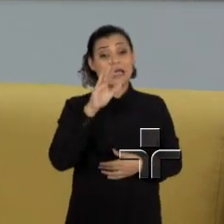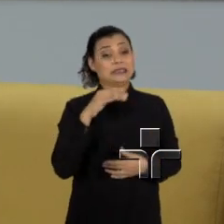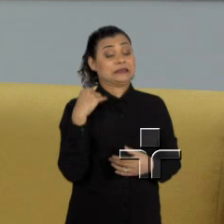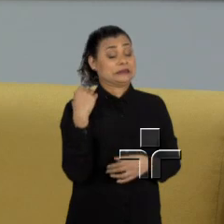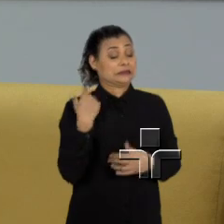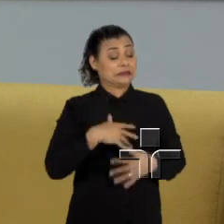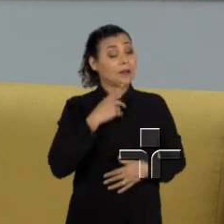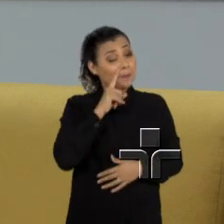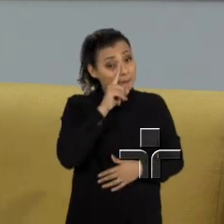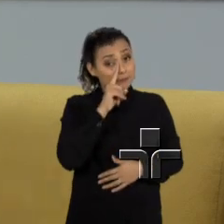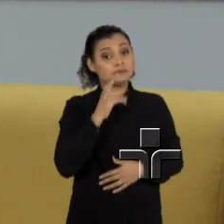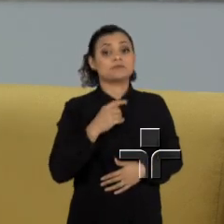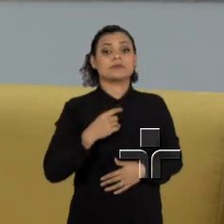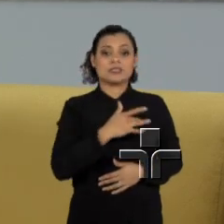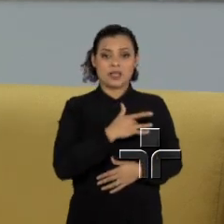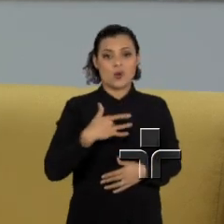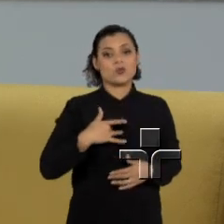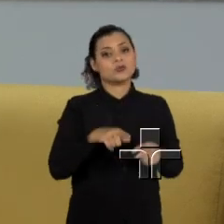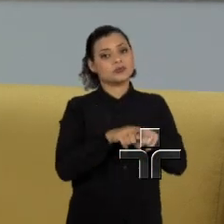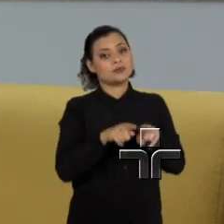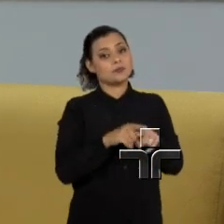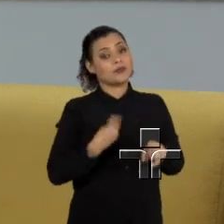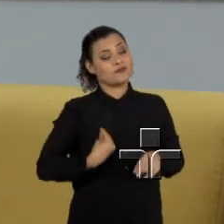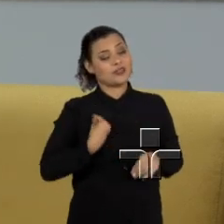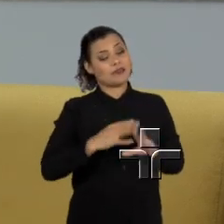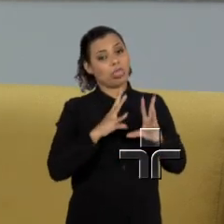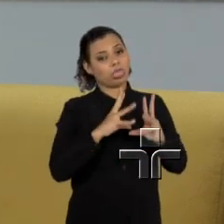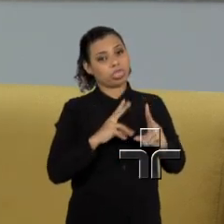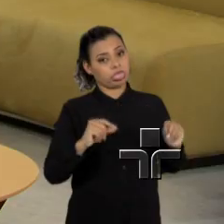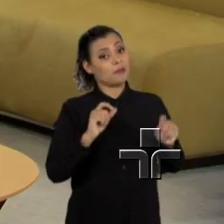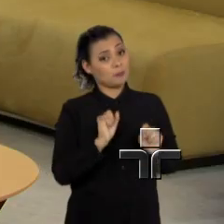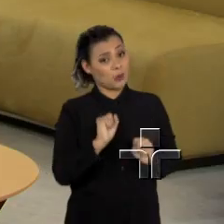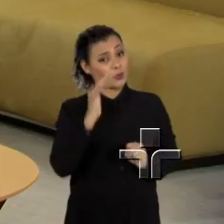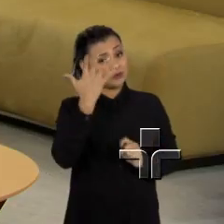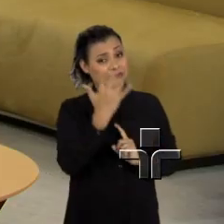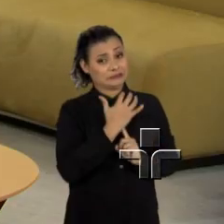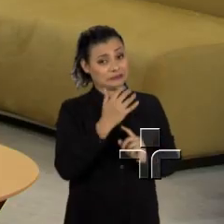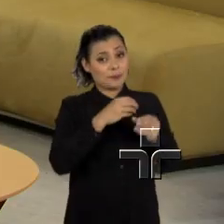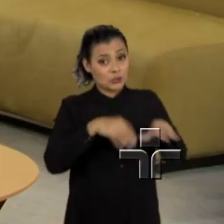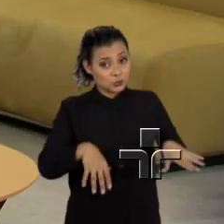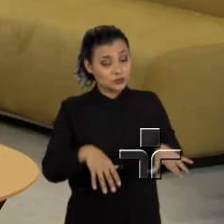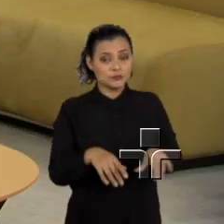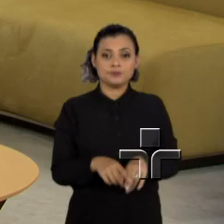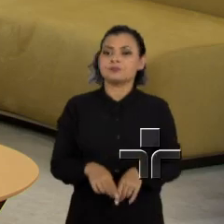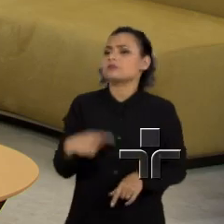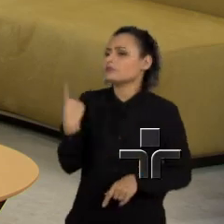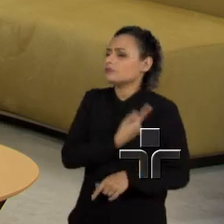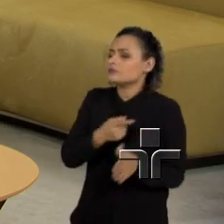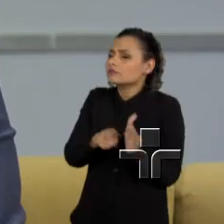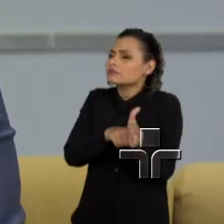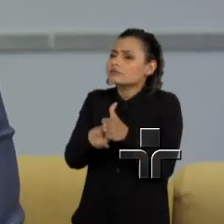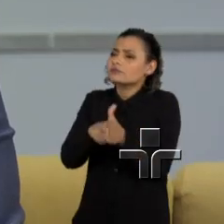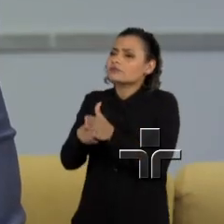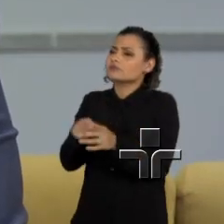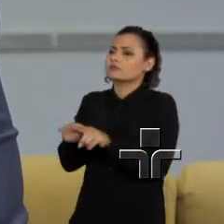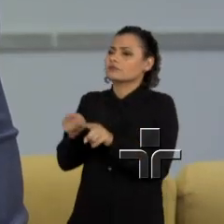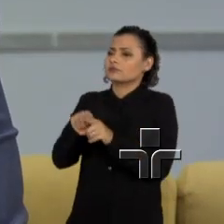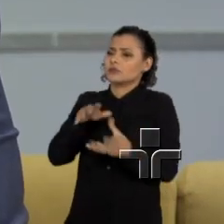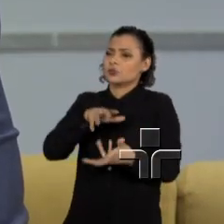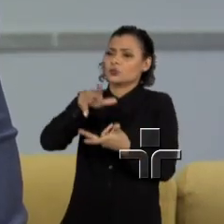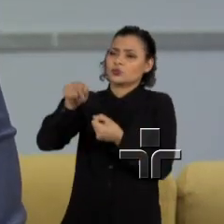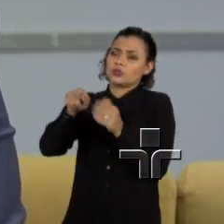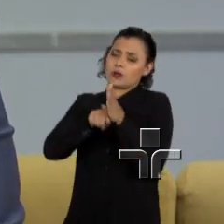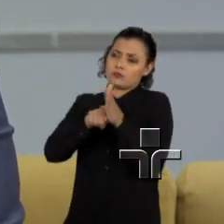paga é com a própria saúde e, eventualmente, a própria vida. A gente utilizou também um dado internacional